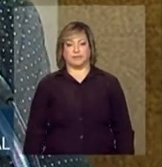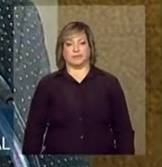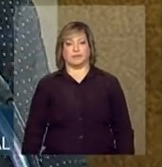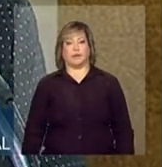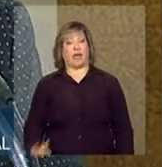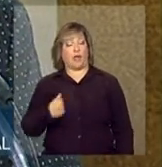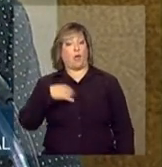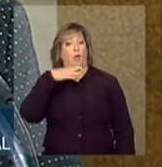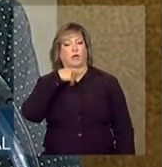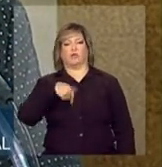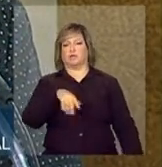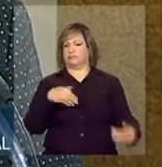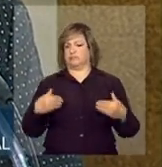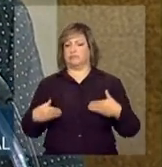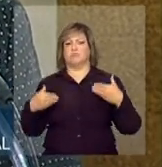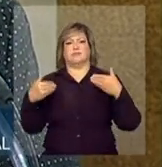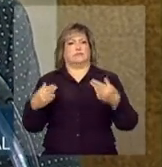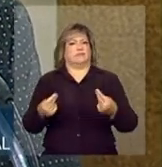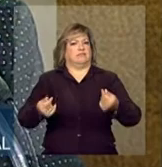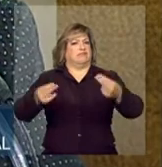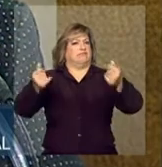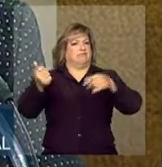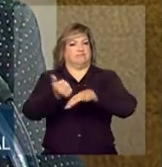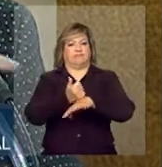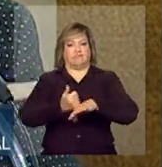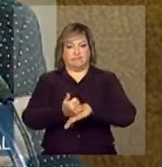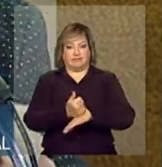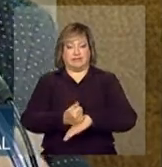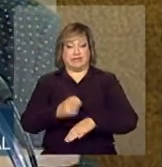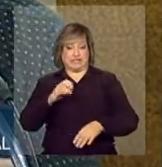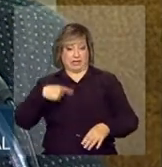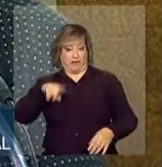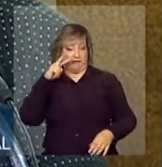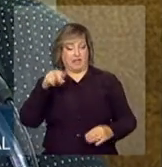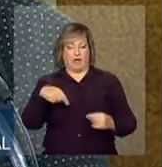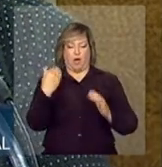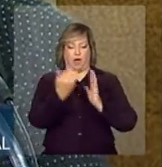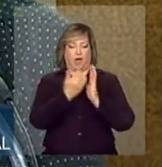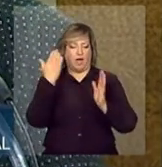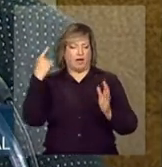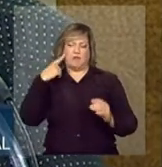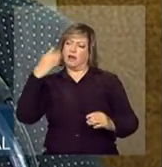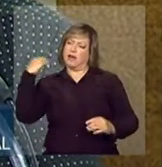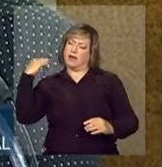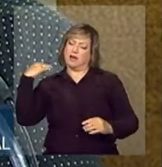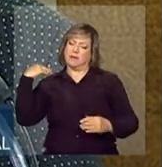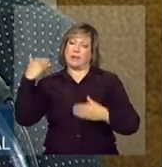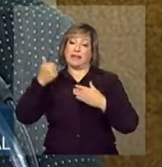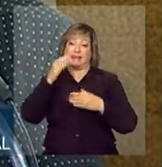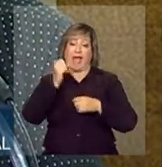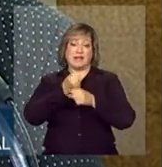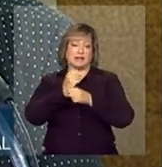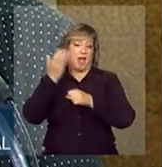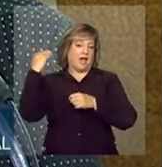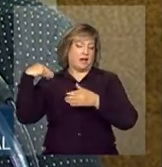eu acho que a gente avançou muito. Se a gente for olhar essas agendas e como elas vieram crescendo ao longo desses 10 anos,